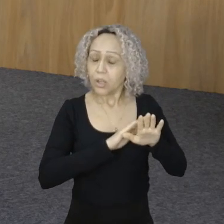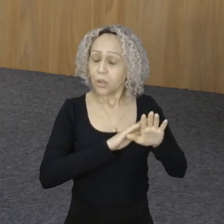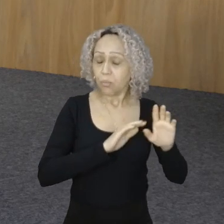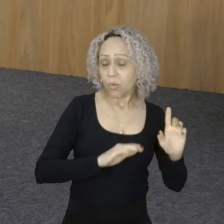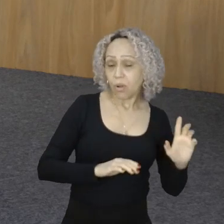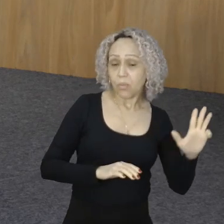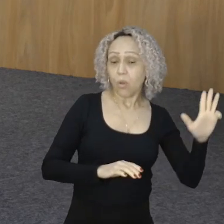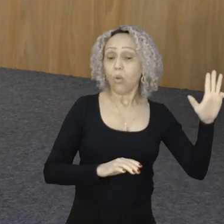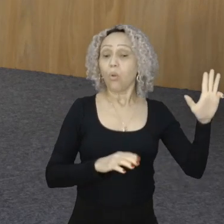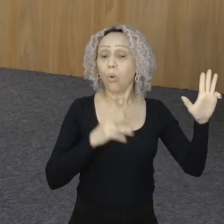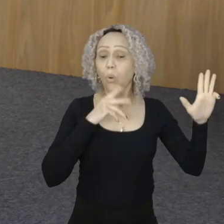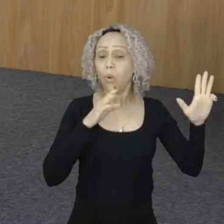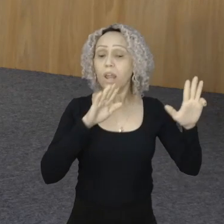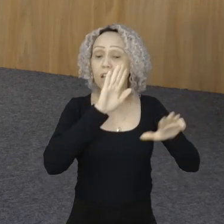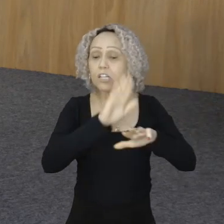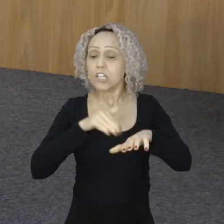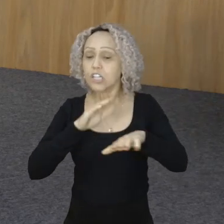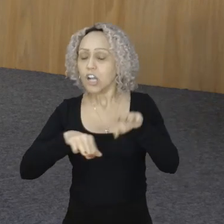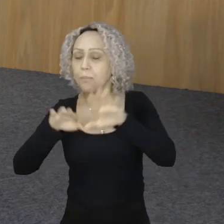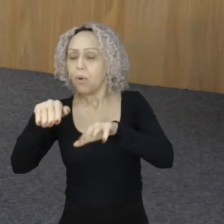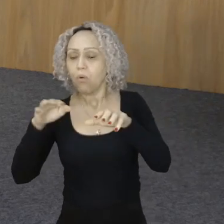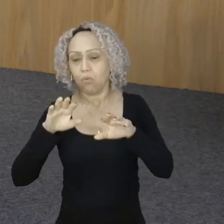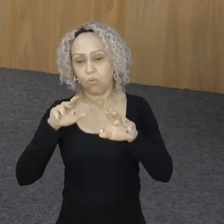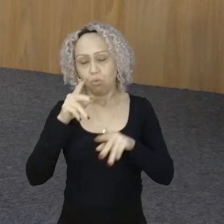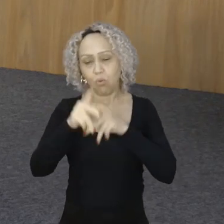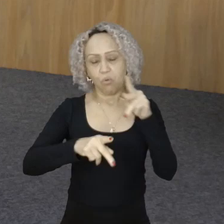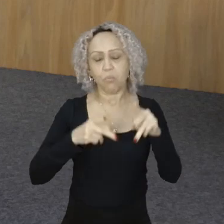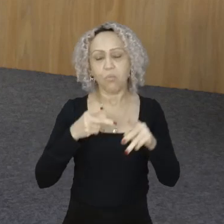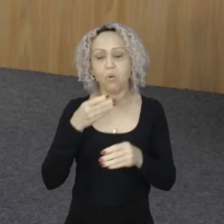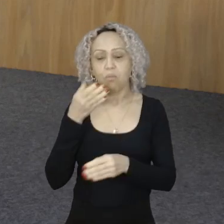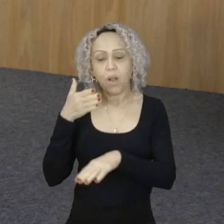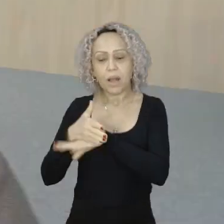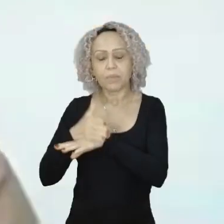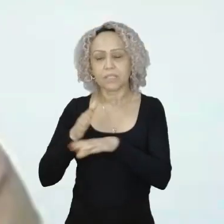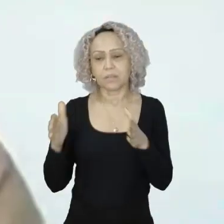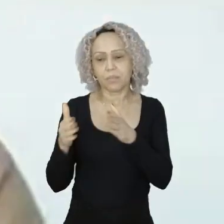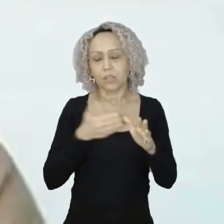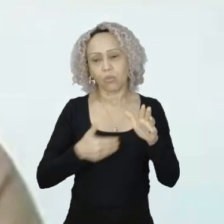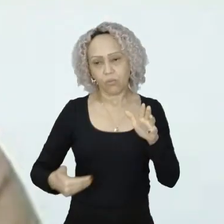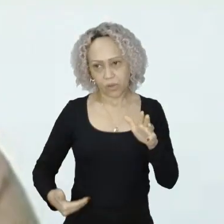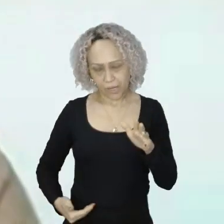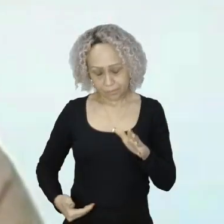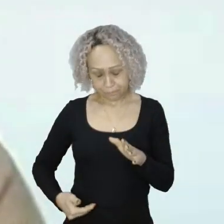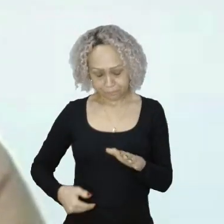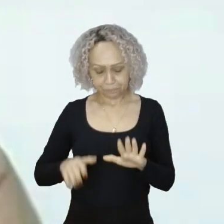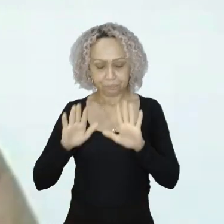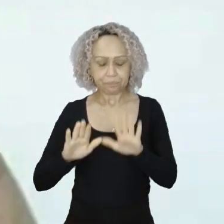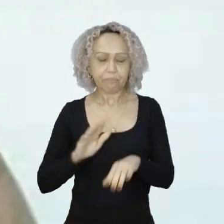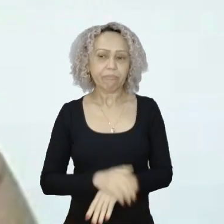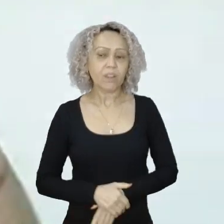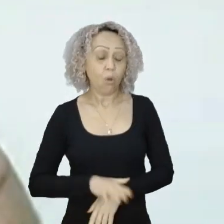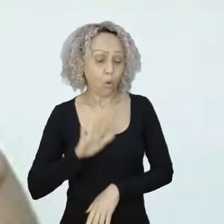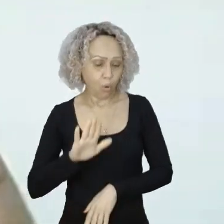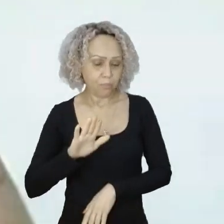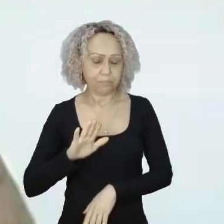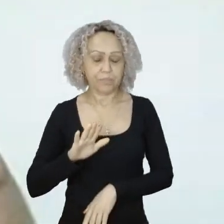Fundamental, Amanda. Você sabe que nós participamos não só da coordenação da campanha vitoriosa do nosso presidente Lula, mas